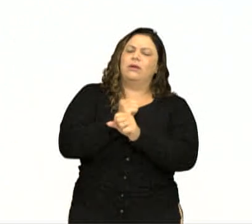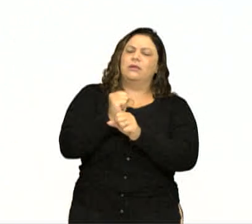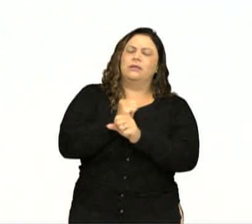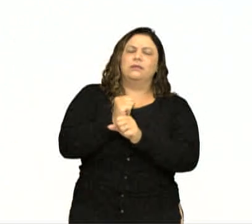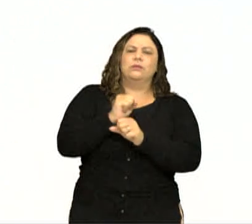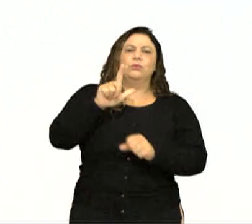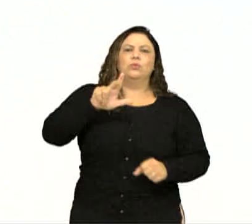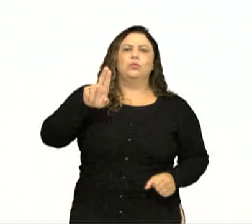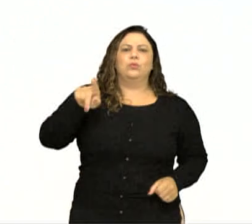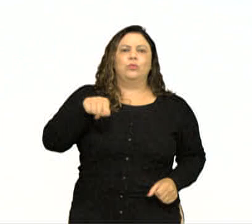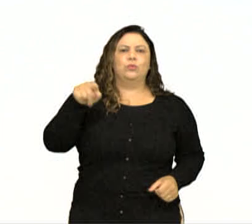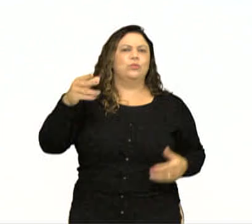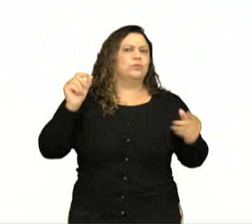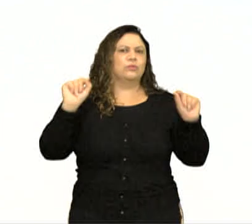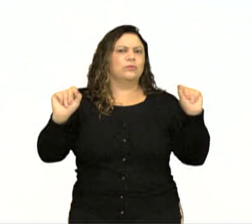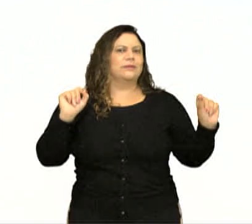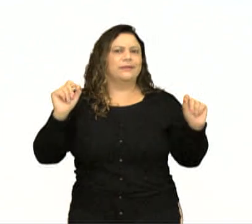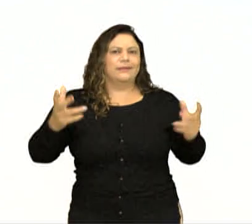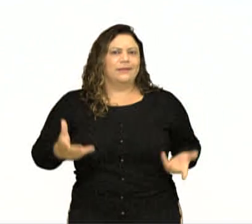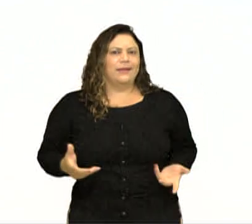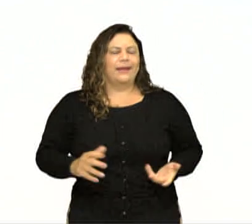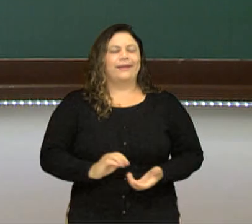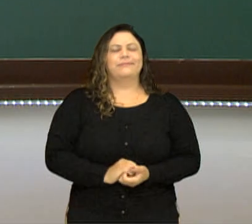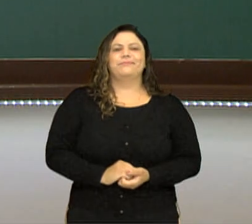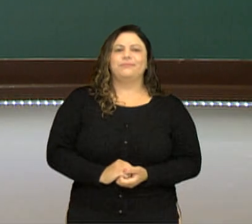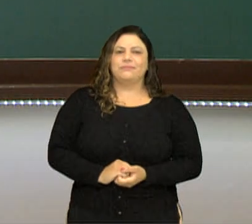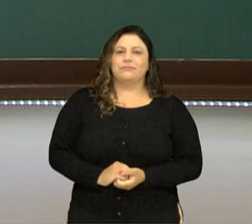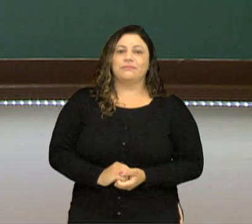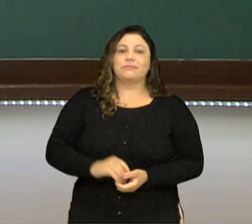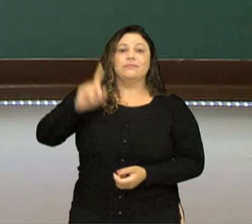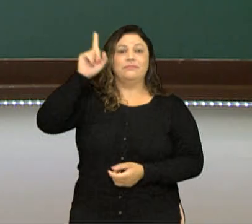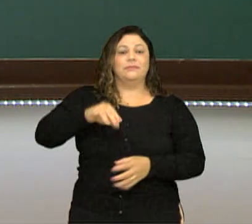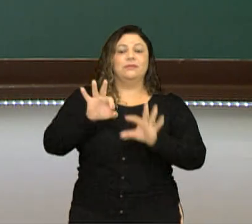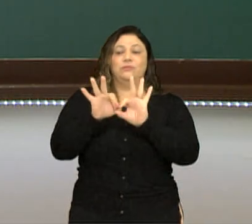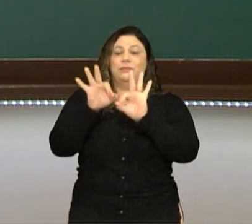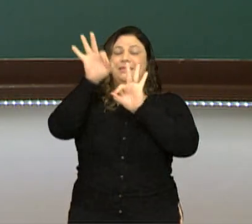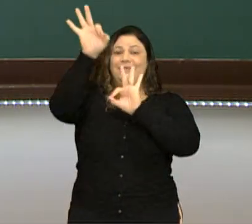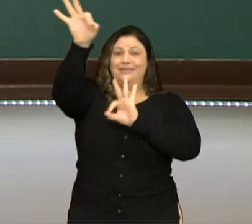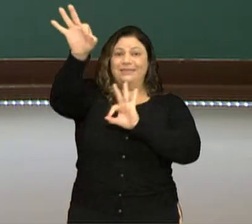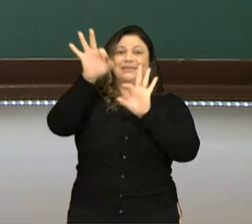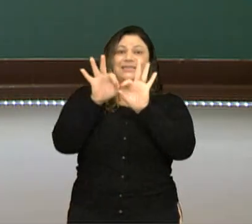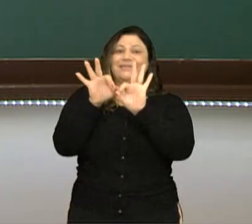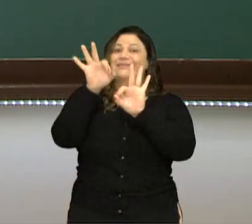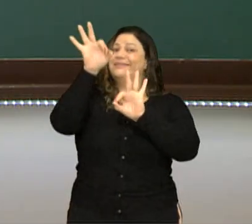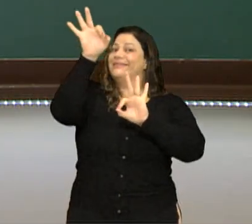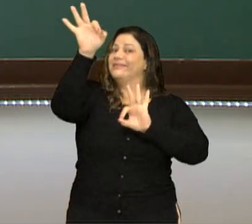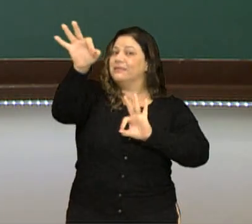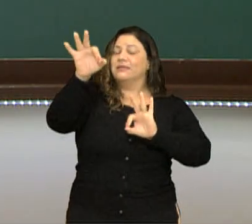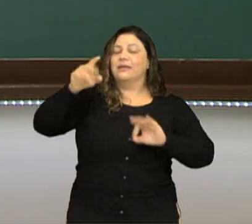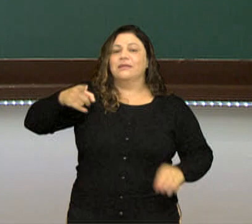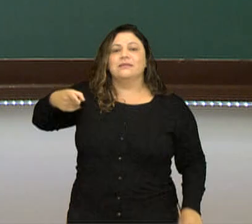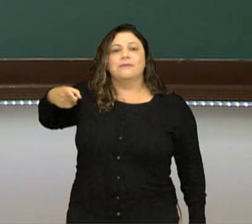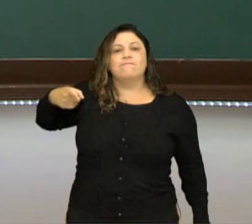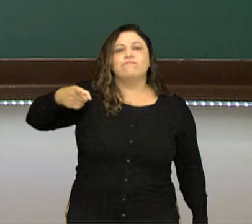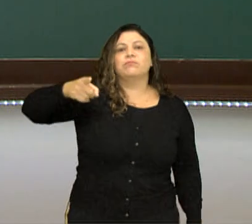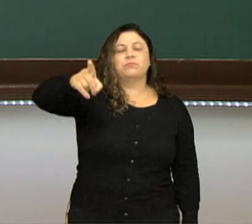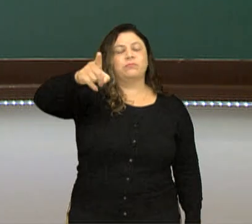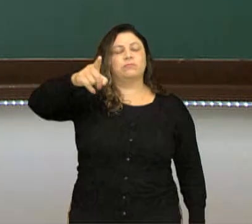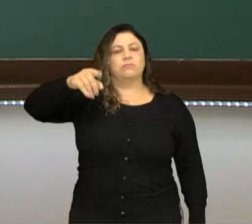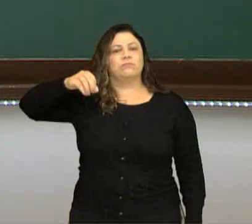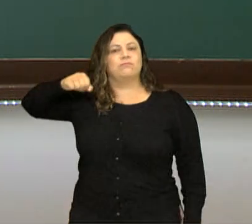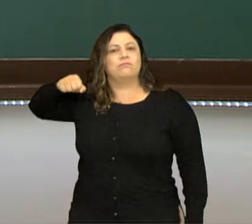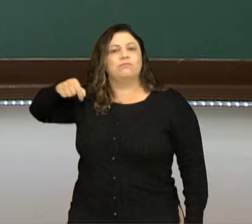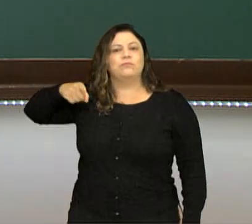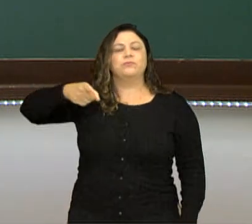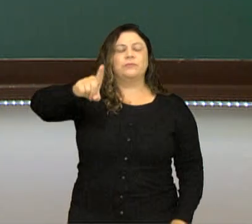um ano-luz? Pessoal, um ano-luz é uma distância. É a distância que a luz percorre com a